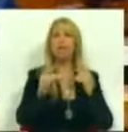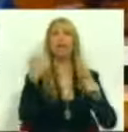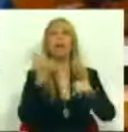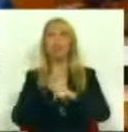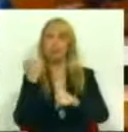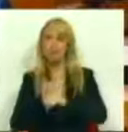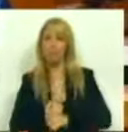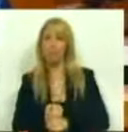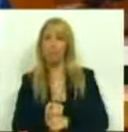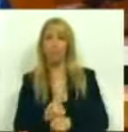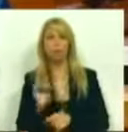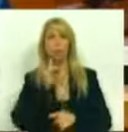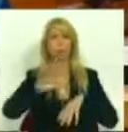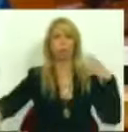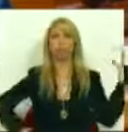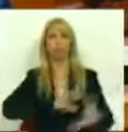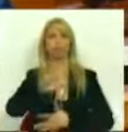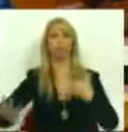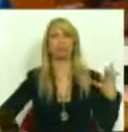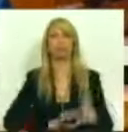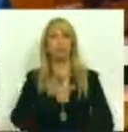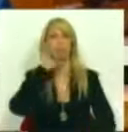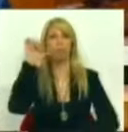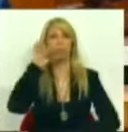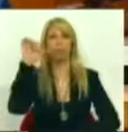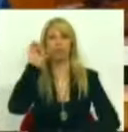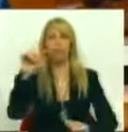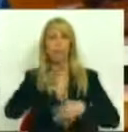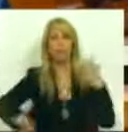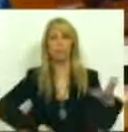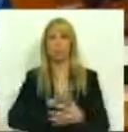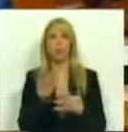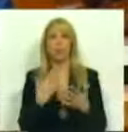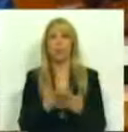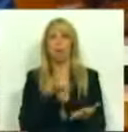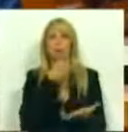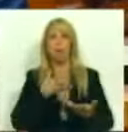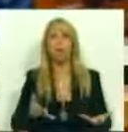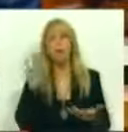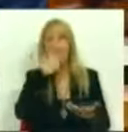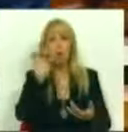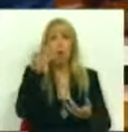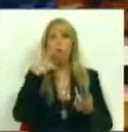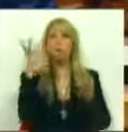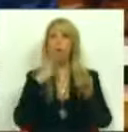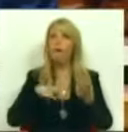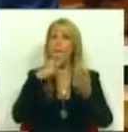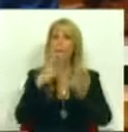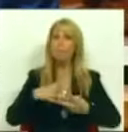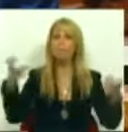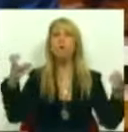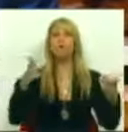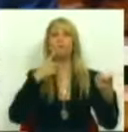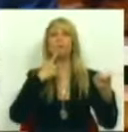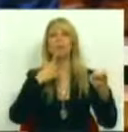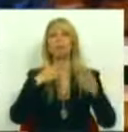trabalho, não na agitação permanente, na perturbação e no caos, se queremos encontrar uma via de saída consensual